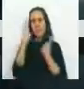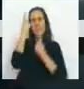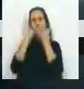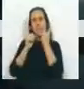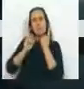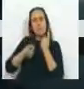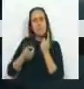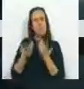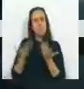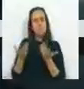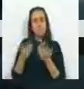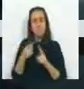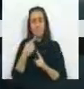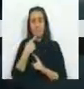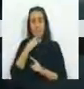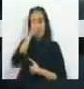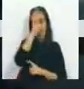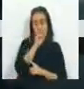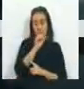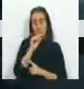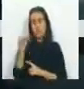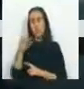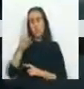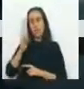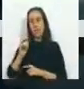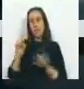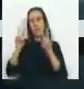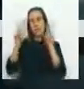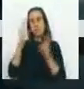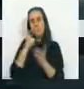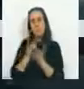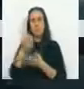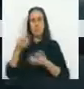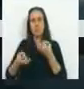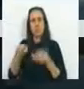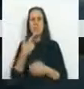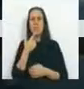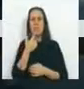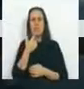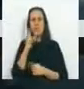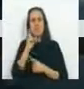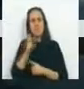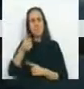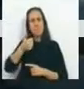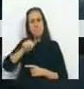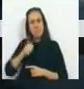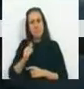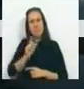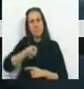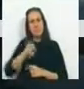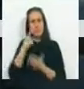afinal, o Governo e o PS sobre o mapa judiciário? O que é isto da revisitação do mapa